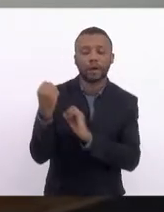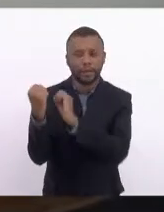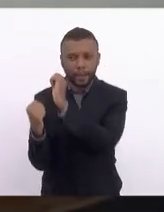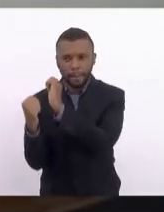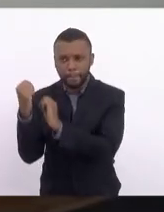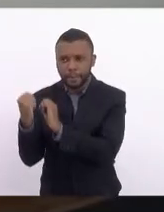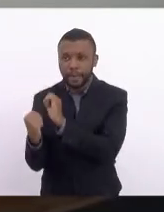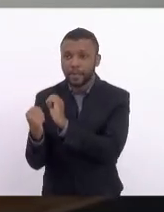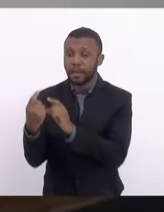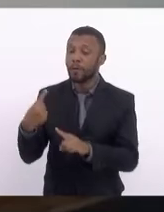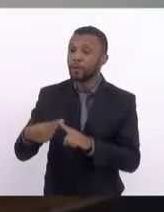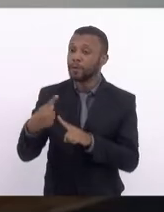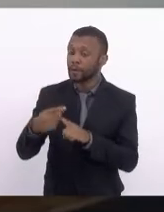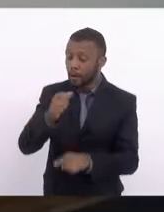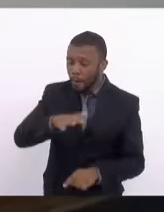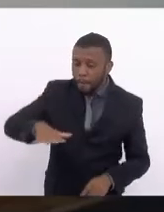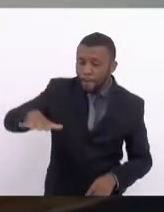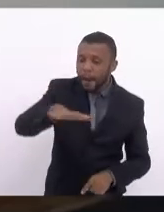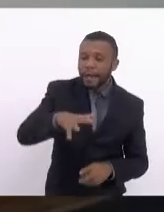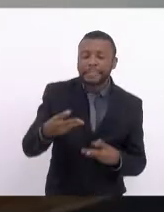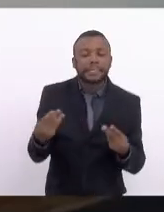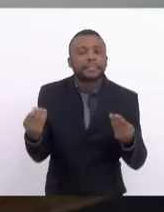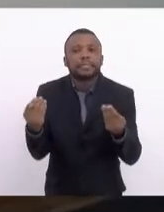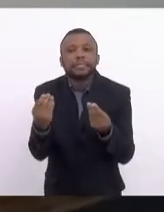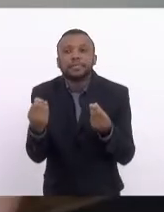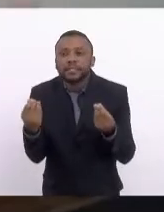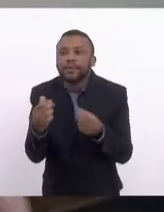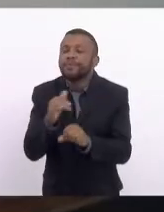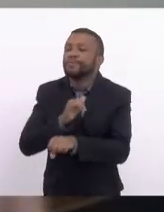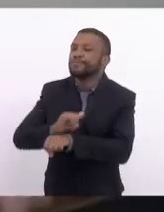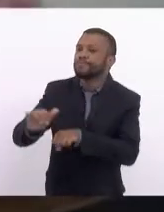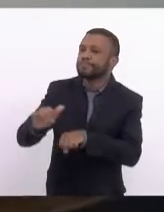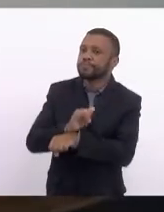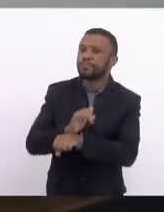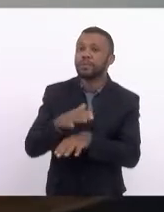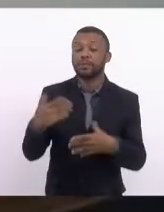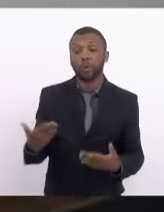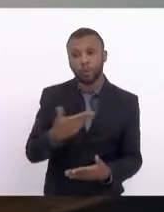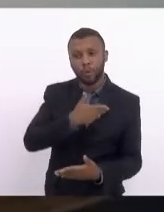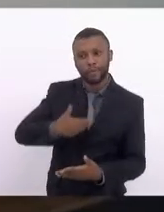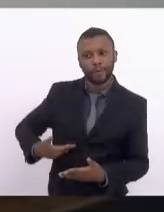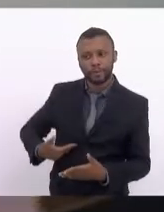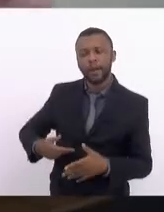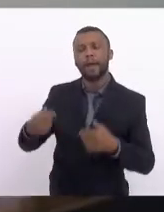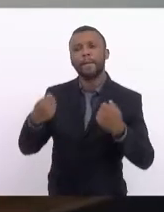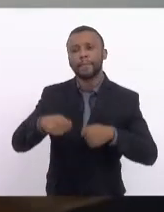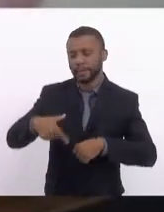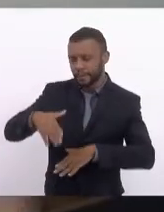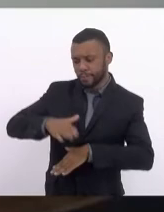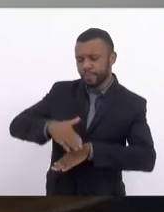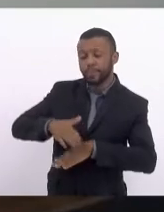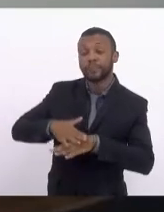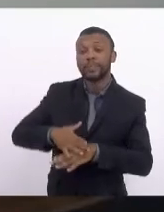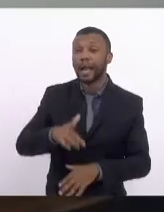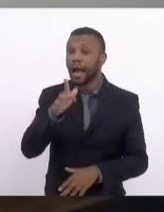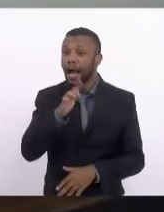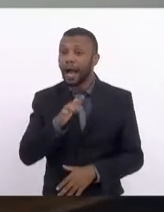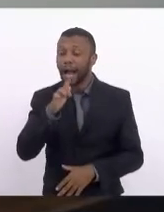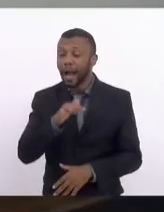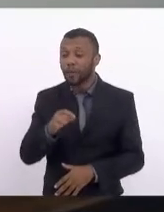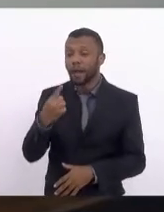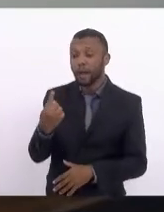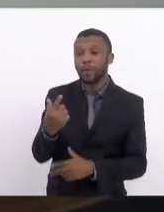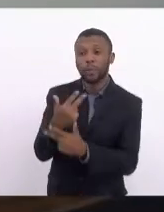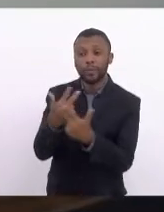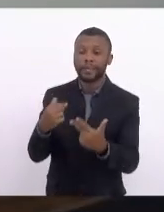uma área estratégica, essa é uma área sensível, o Estado tem que responder por isso, que a água é um bem indispensável à vida. Então, deputada